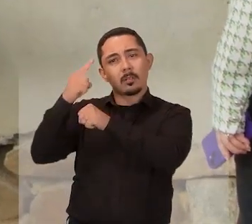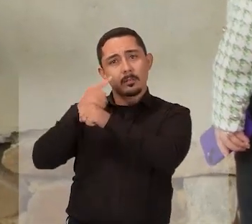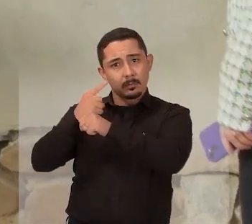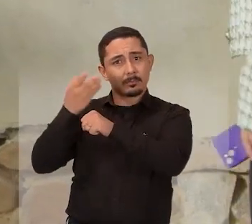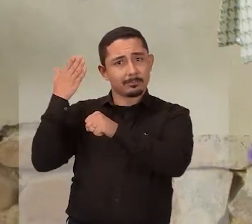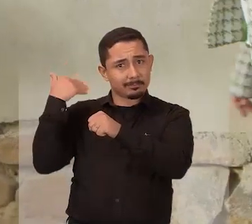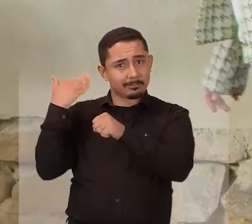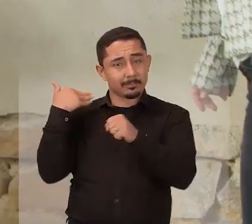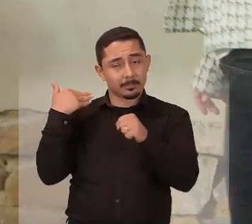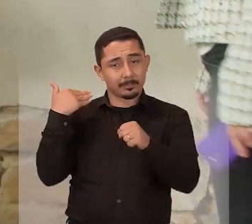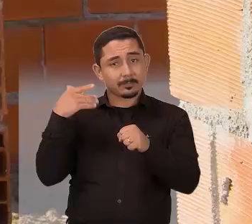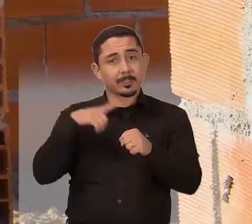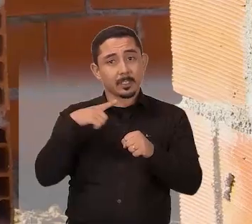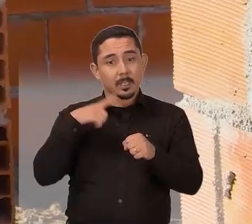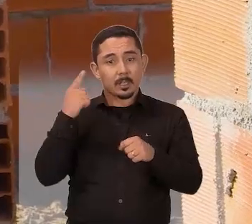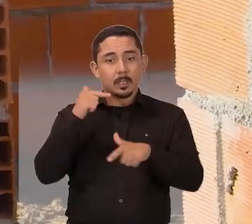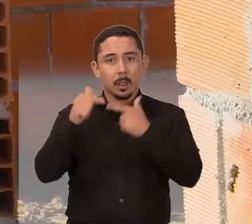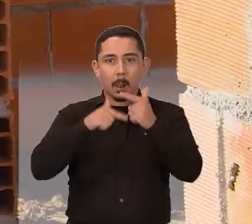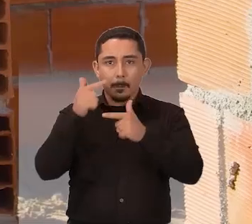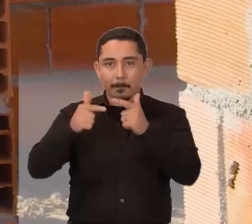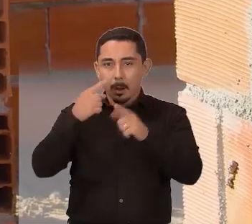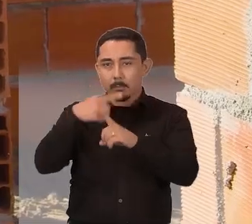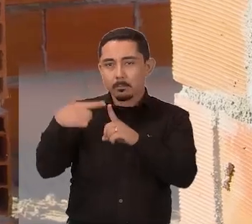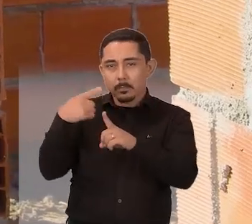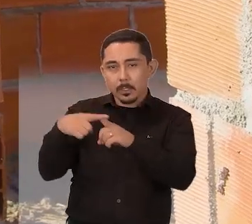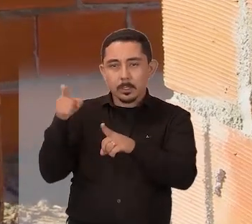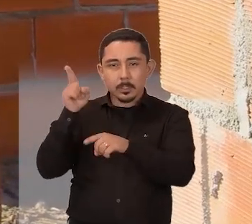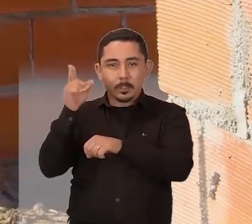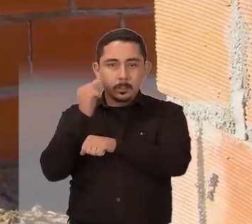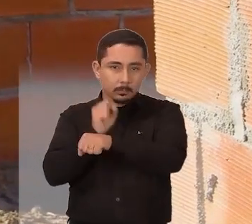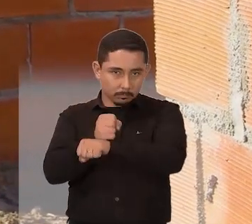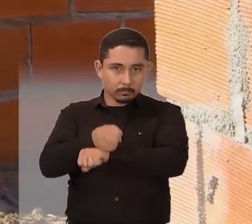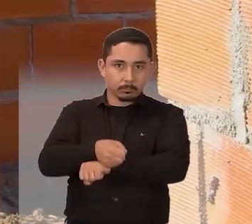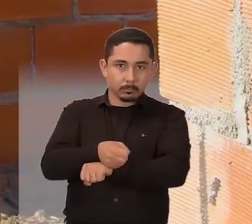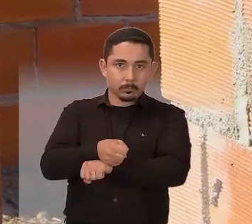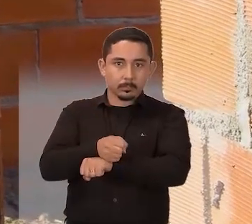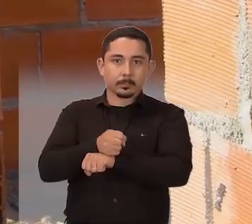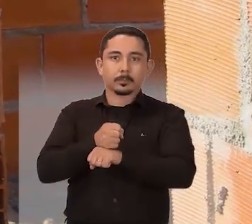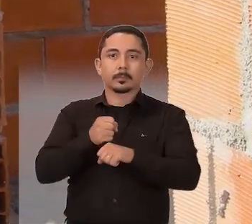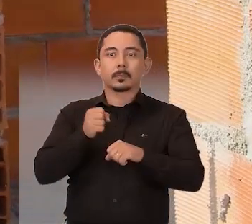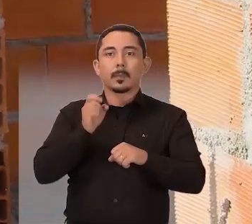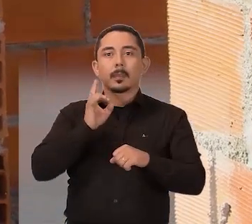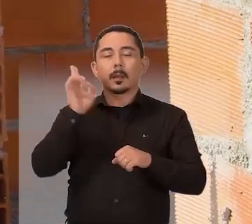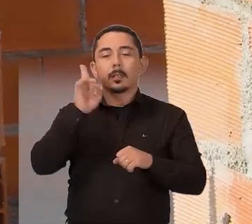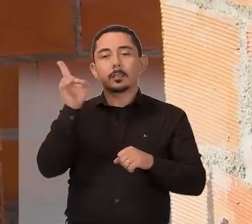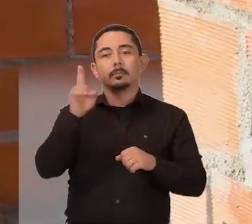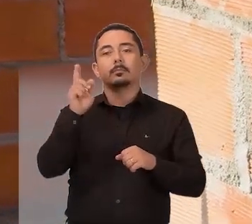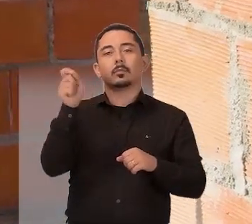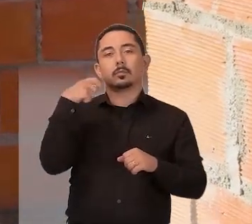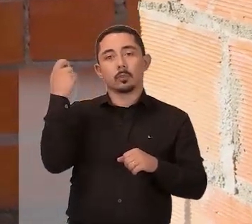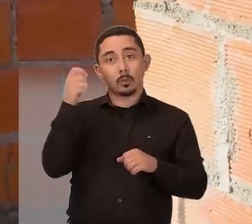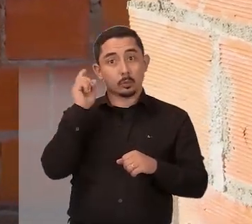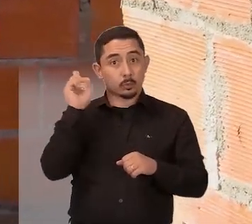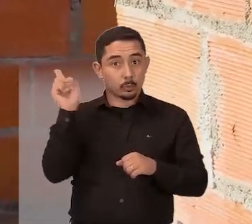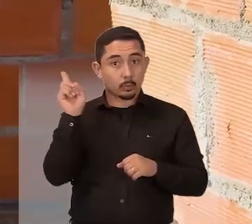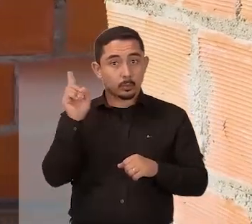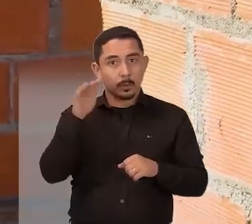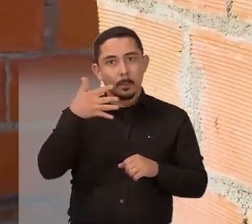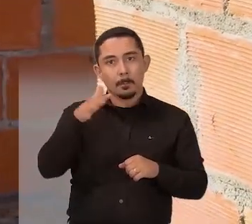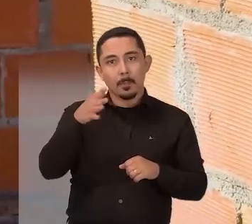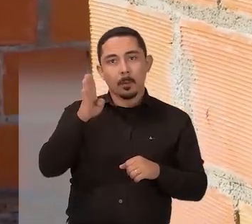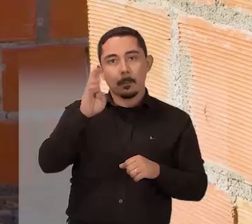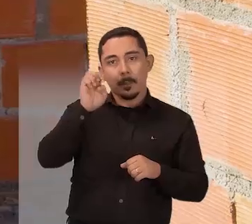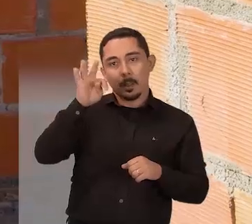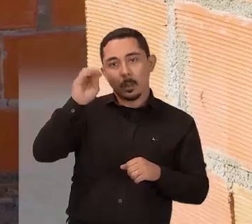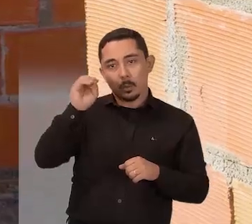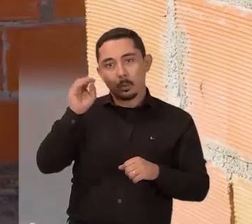há um pouco mais de um ano, quando foi resgatado do trabalho em condições análogas à escravidão na região sul do país,